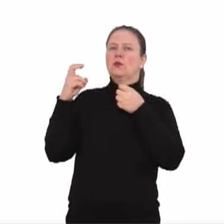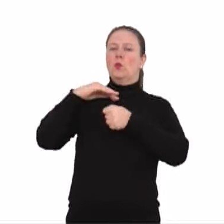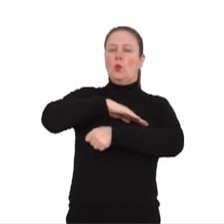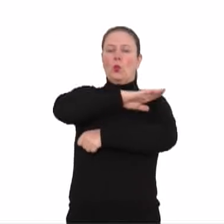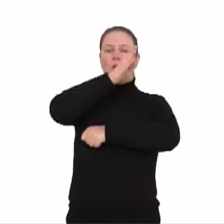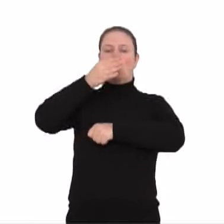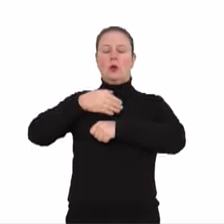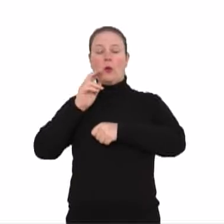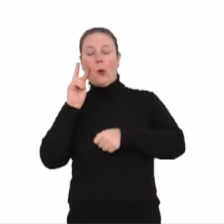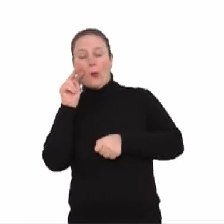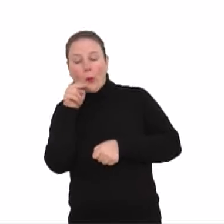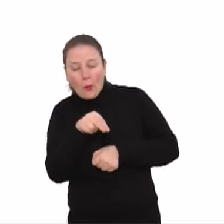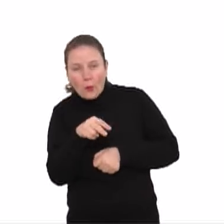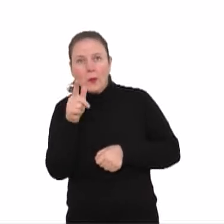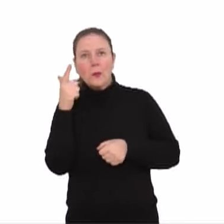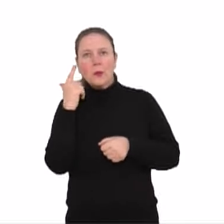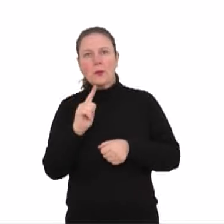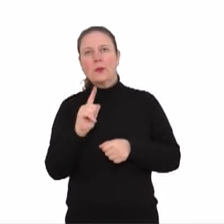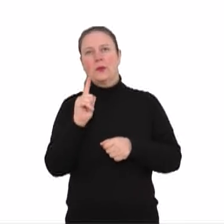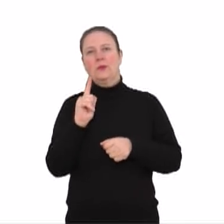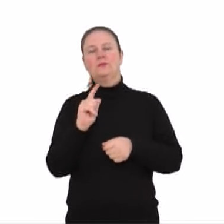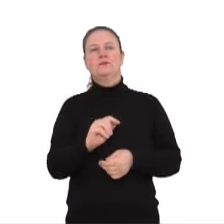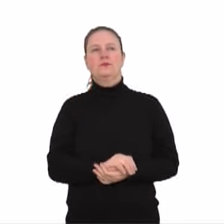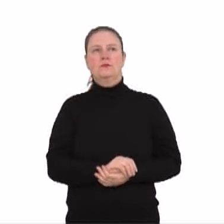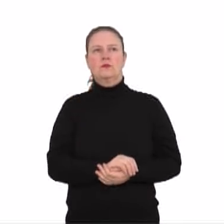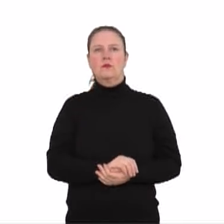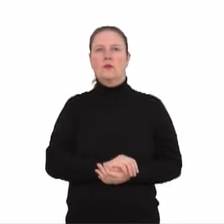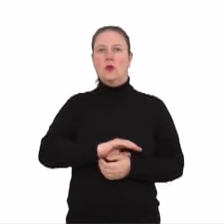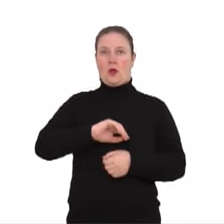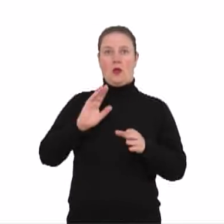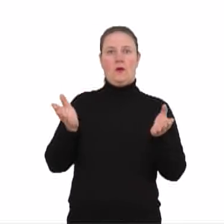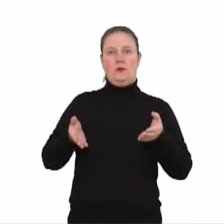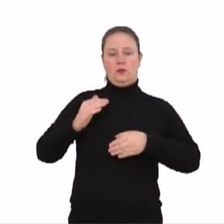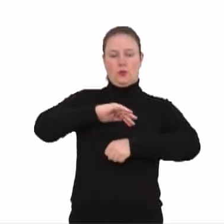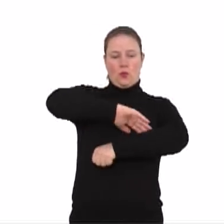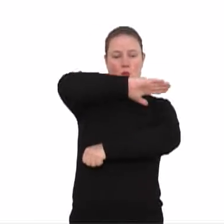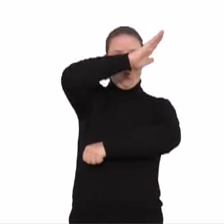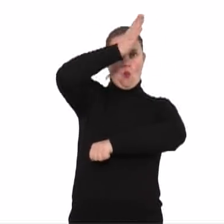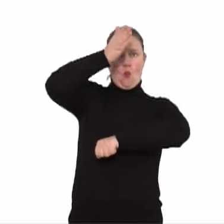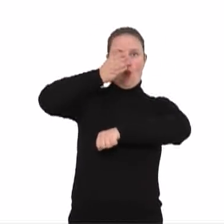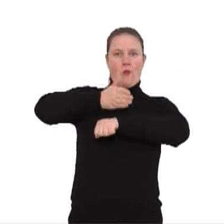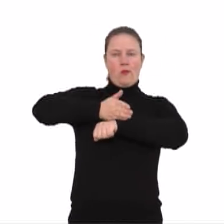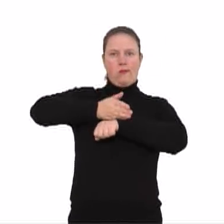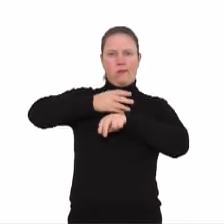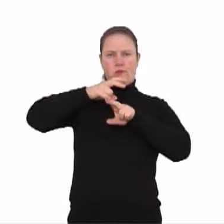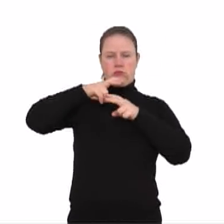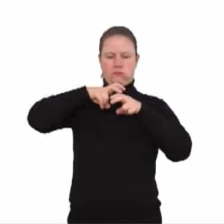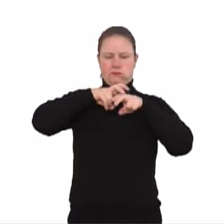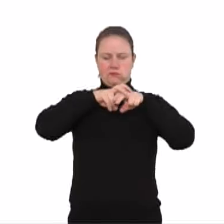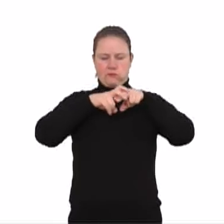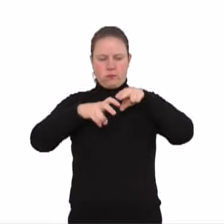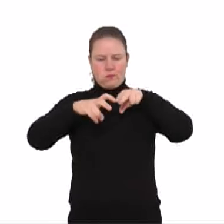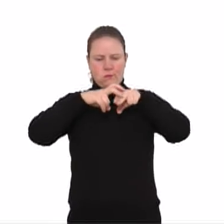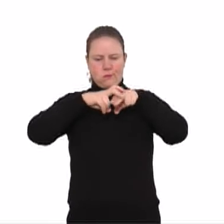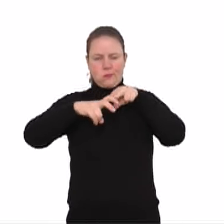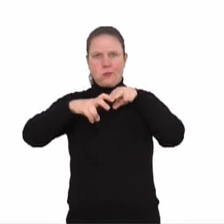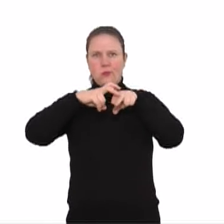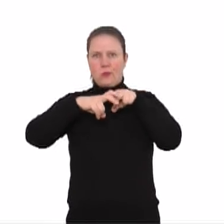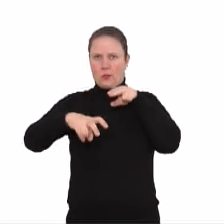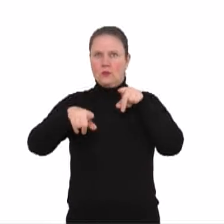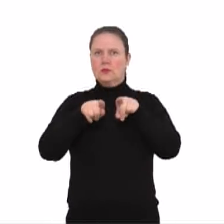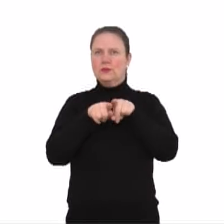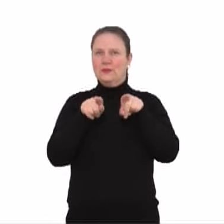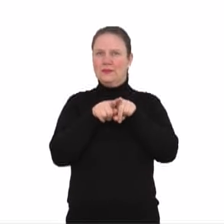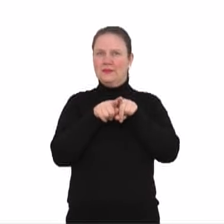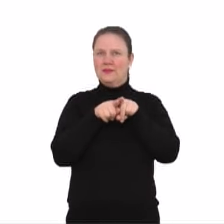você consegue enxergar. E o último é o Pão de Açúcar, né? O bondinho que vai até lá, certo? Então,